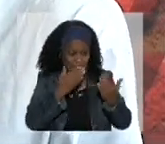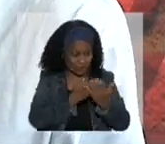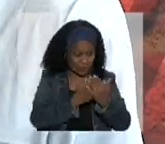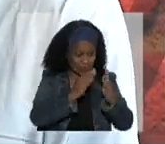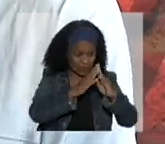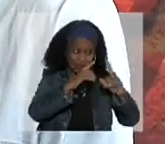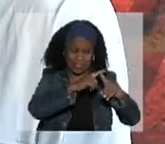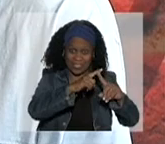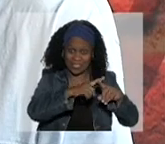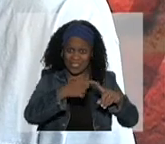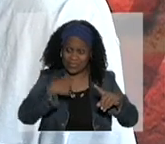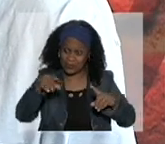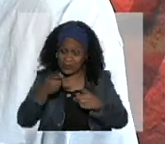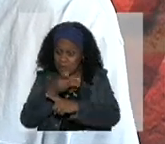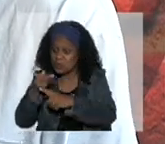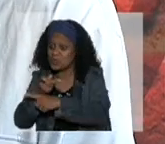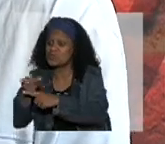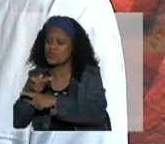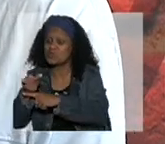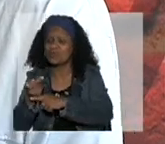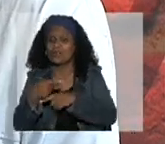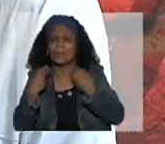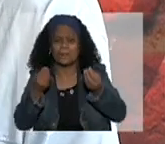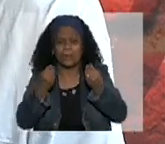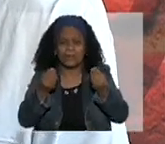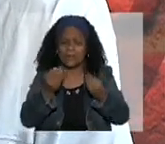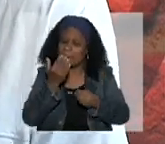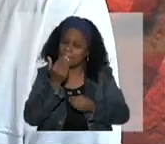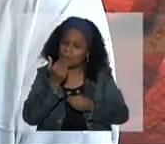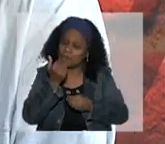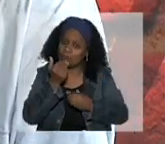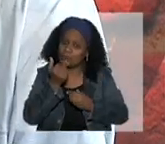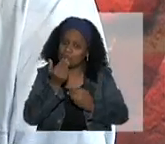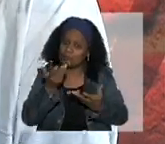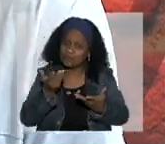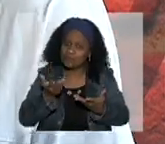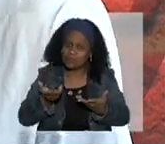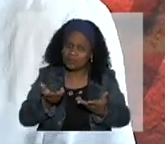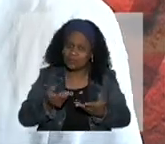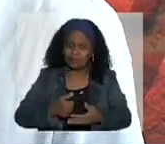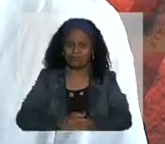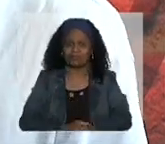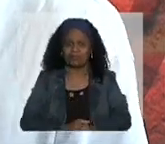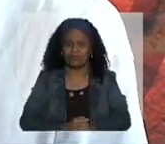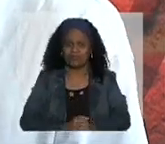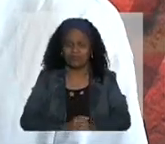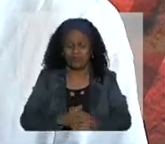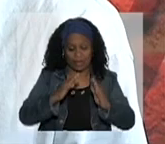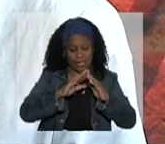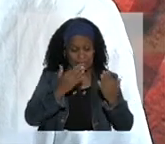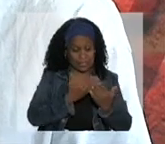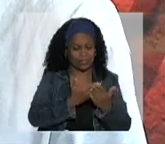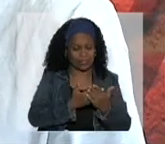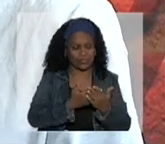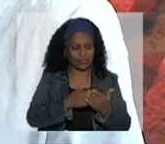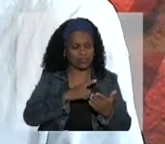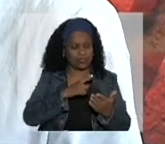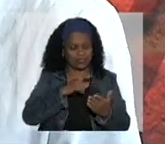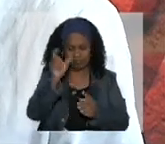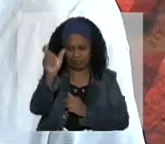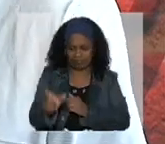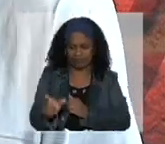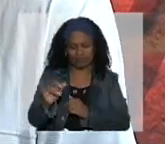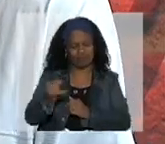a igreja eram os lugares que a gente procurava para ter alimentos, né? E a escola tem esse